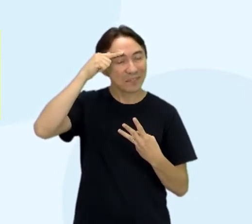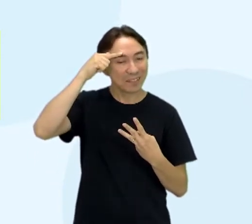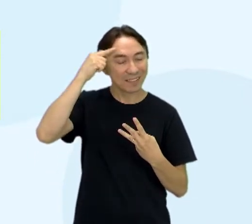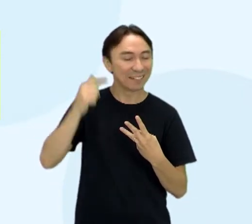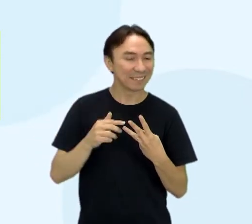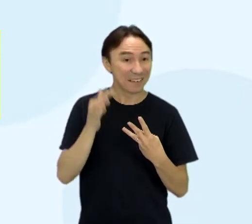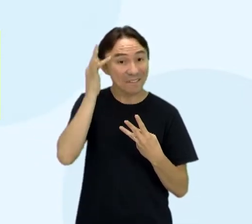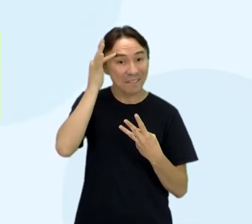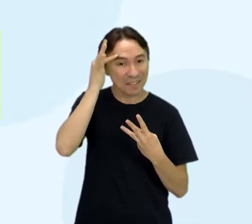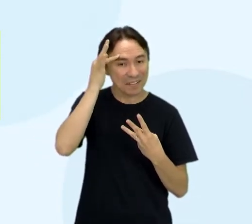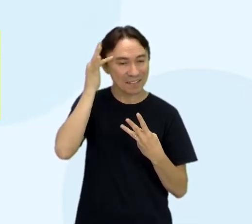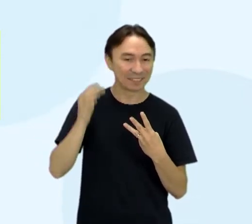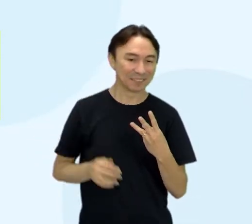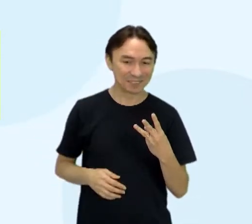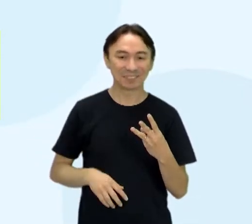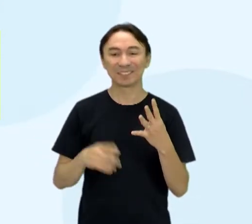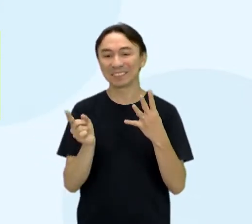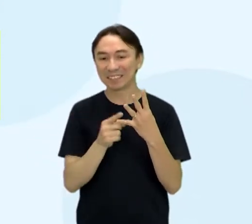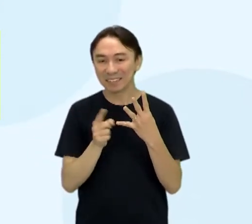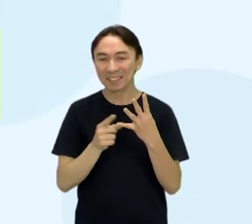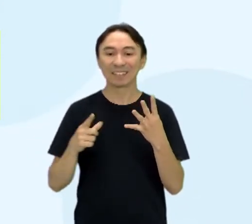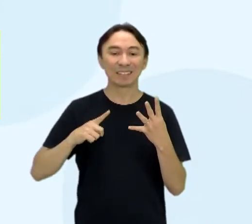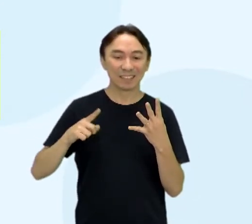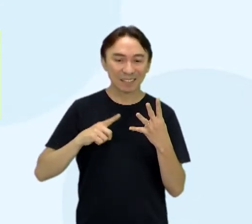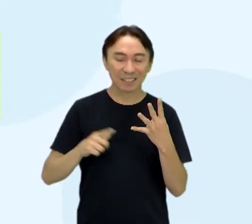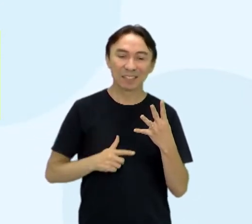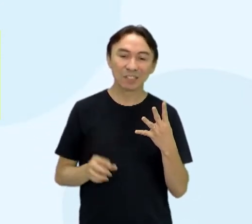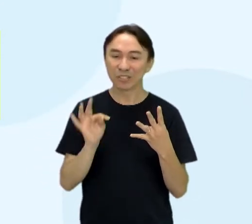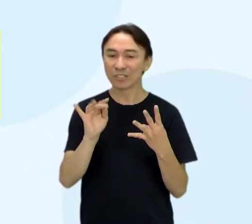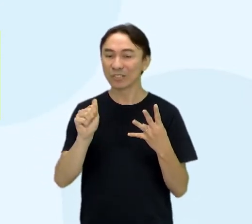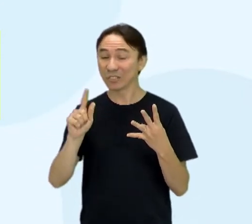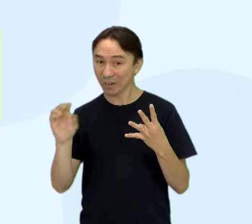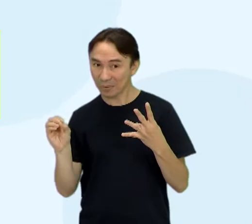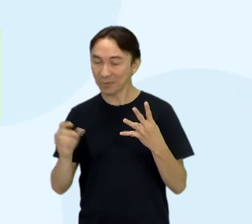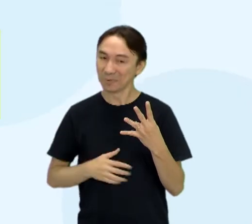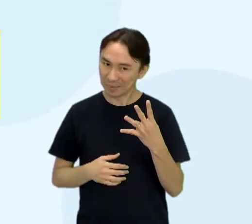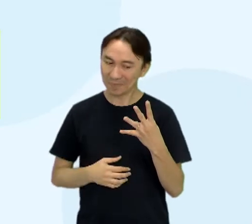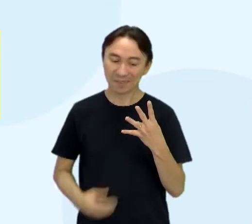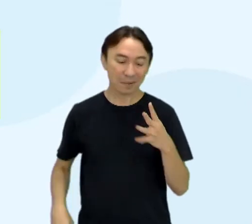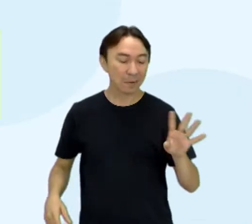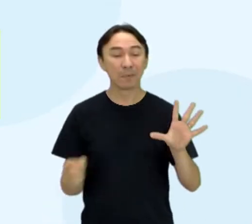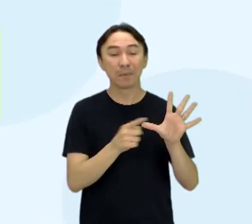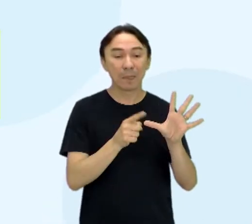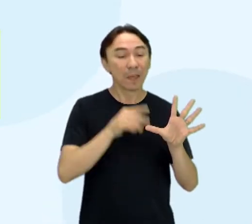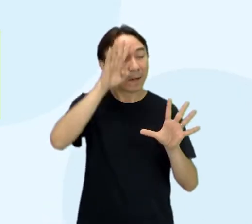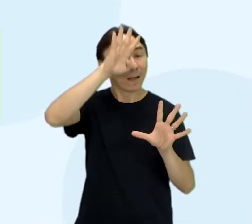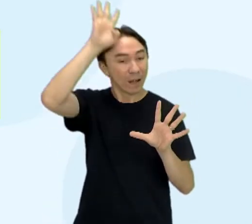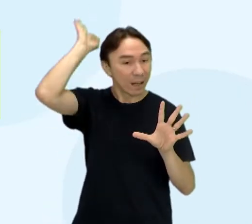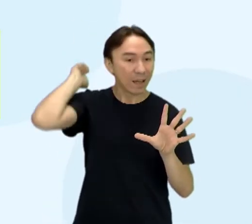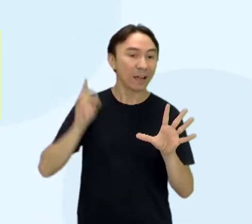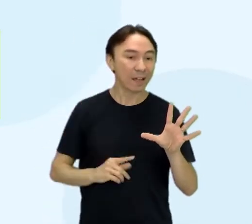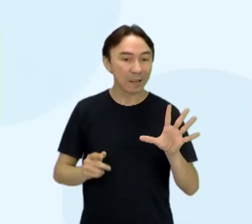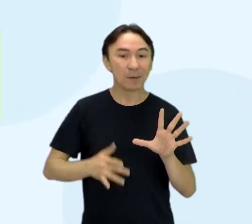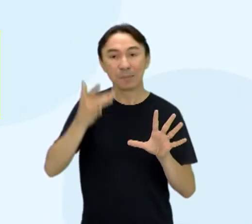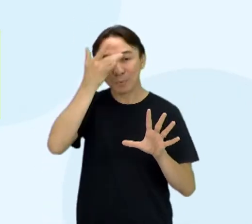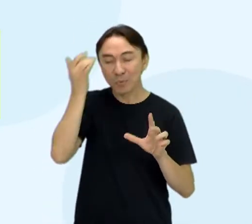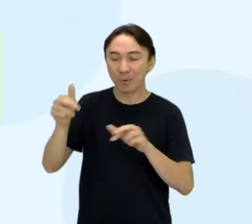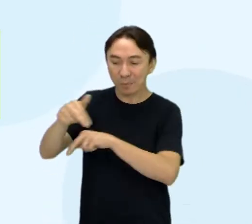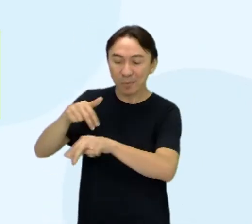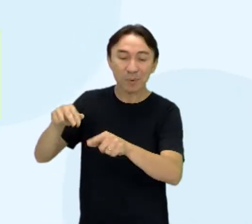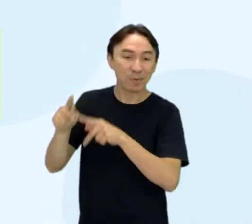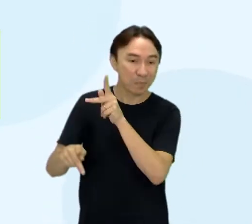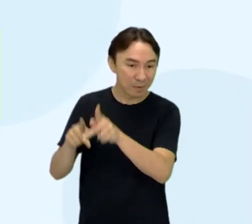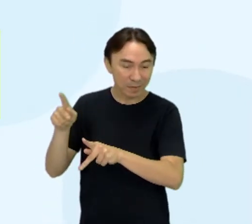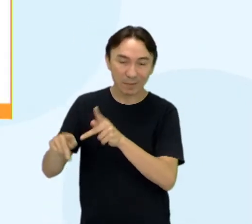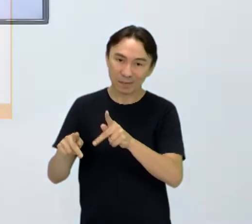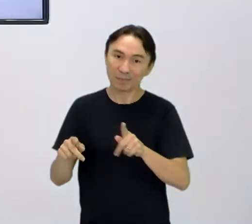mudanças sociais, a demografia e o trabalho. Comigo, tá o População em Índices, e a gente trabalha, a gente desenvolve